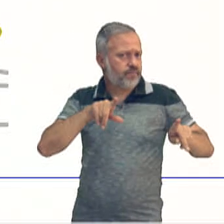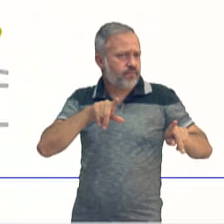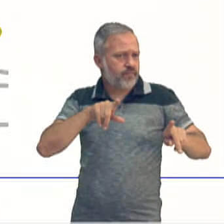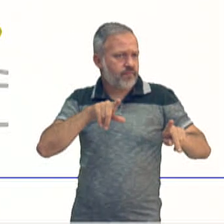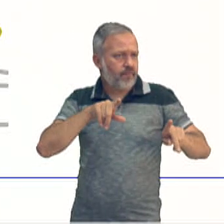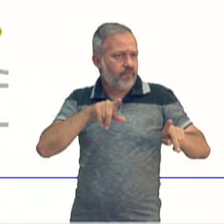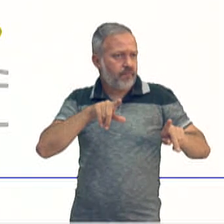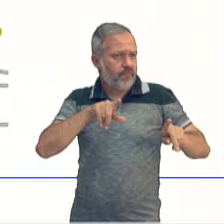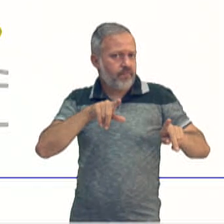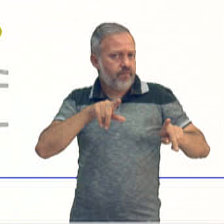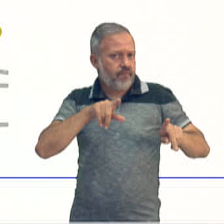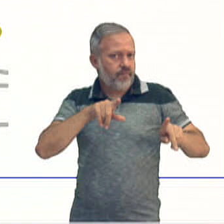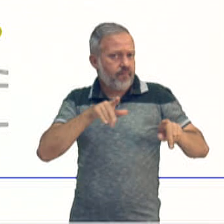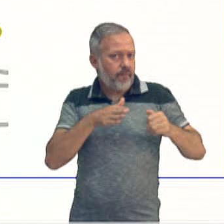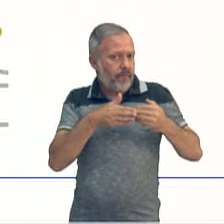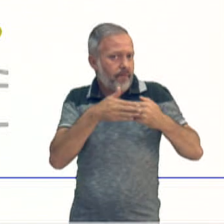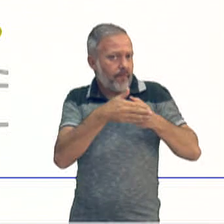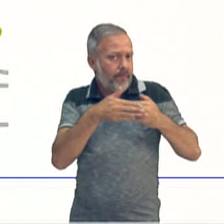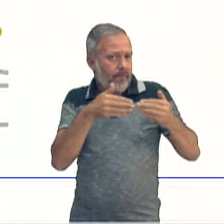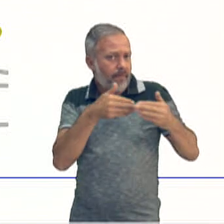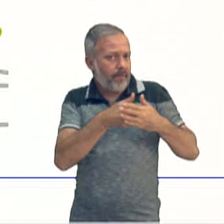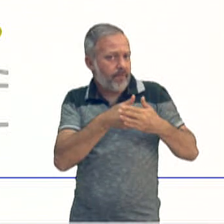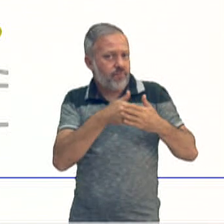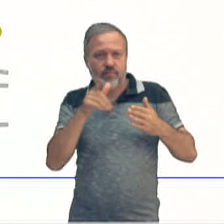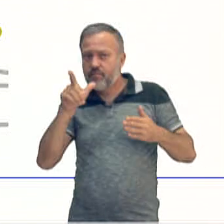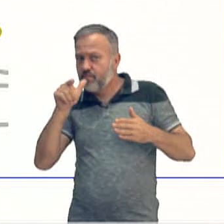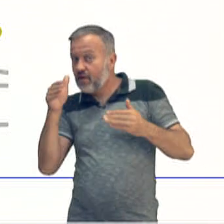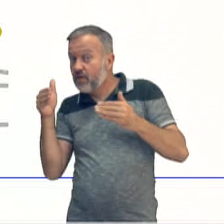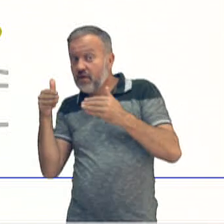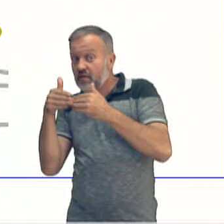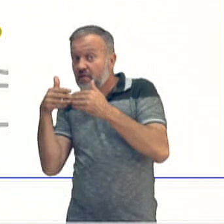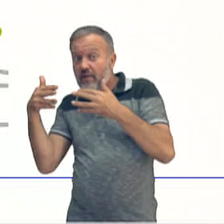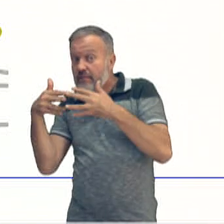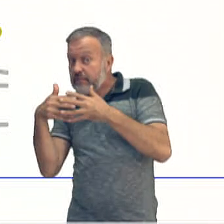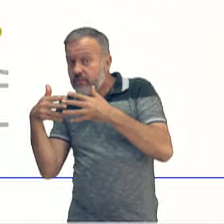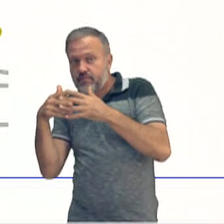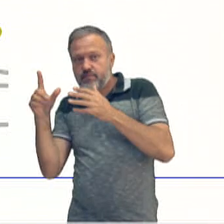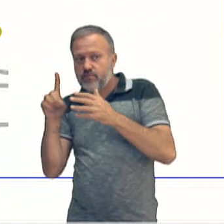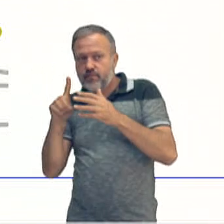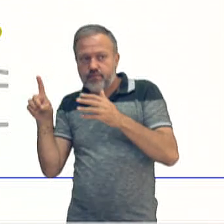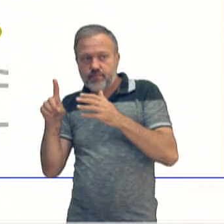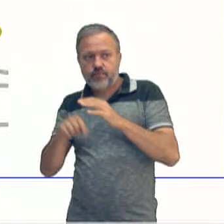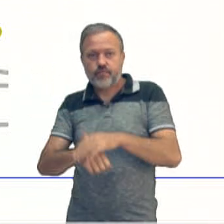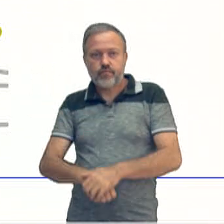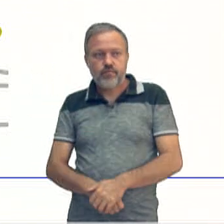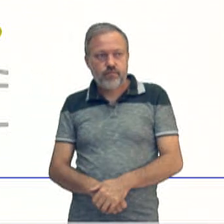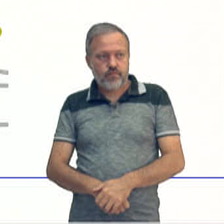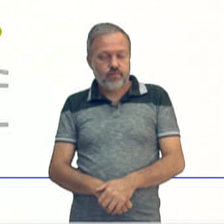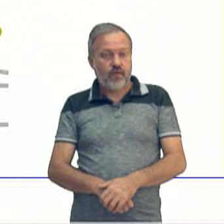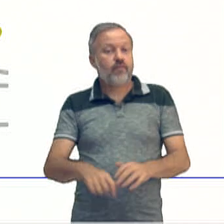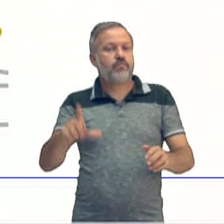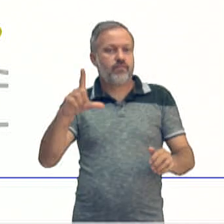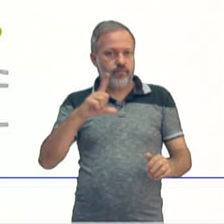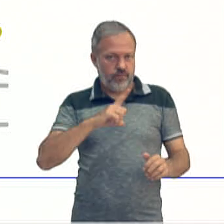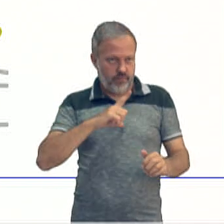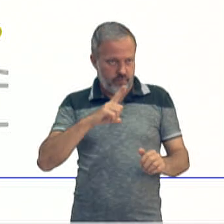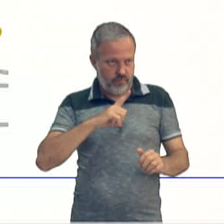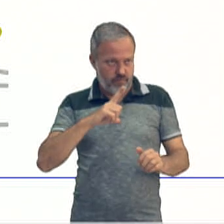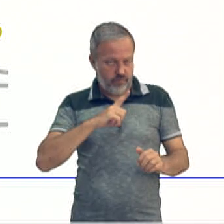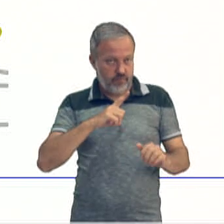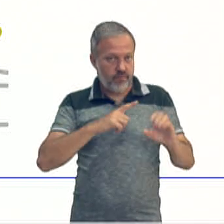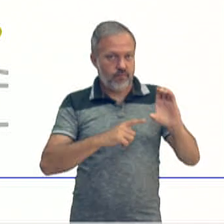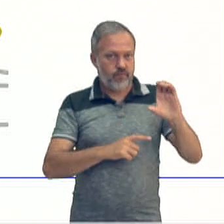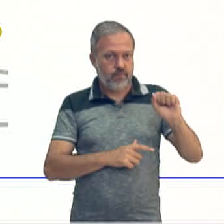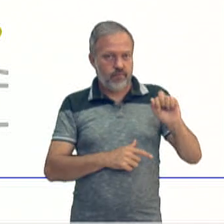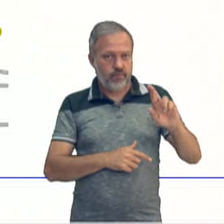é essa. São insolúveis em água, ok? Mas aqui ainda tem outra característica. Ó. Eles são formados por carbono, por